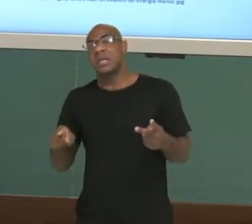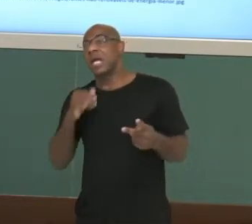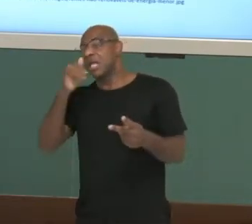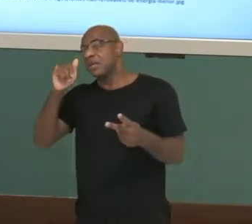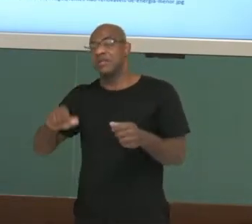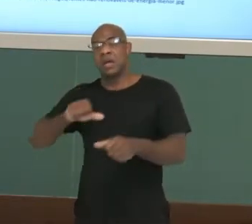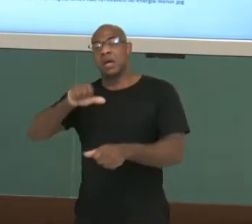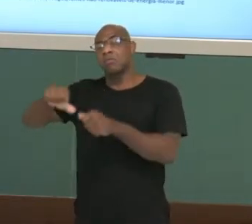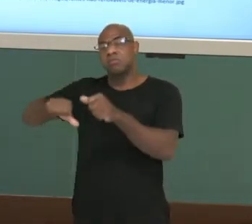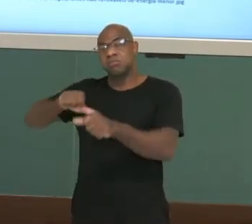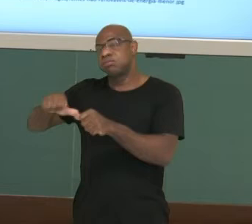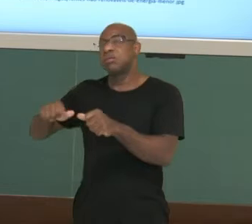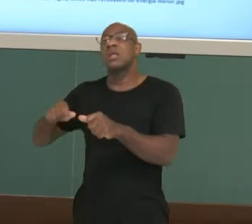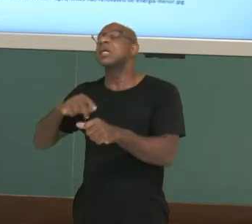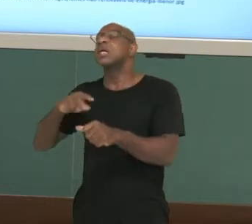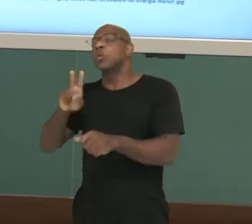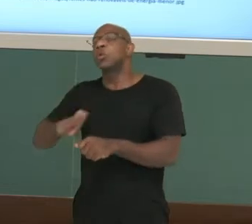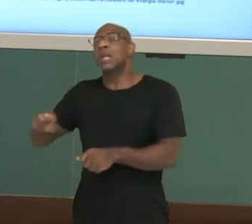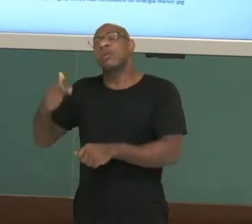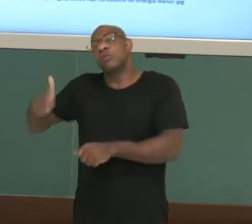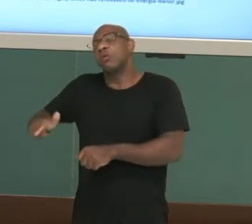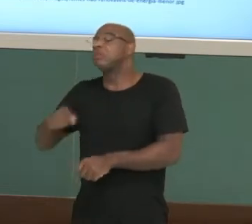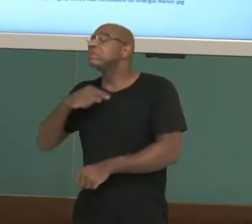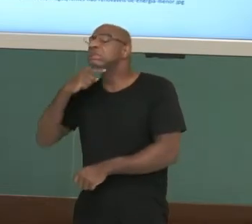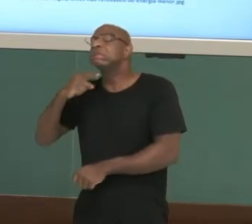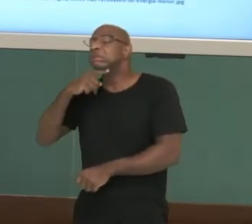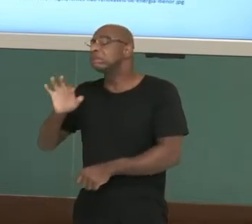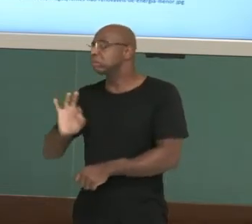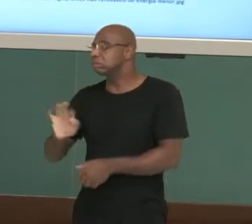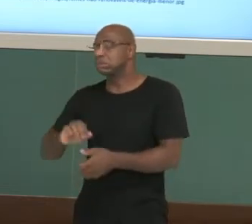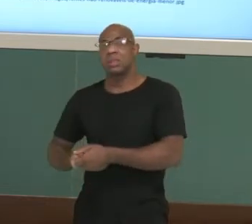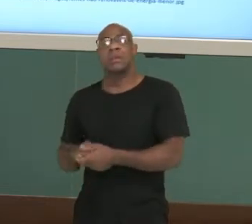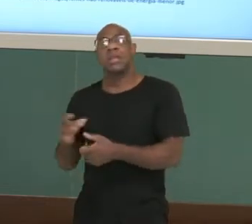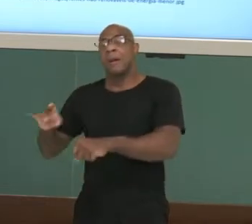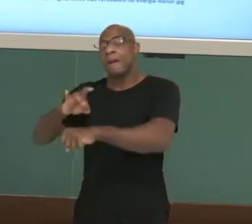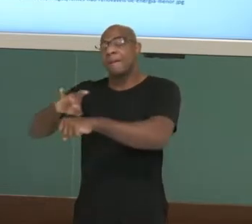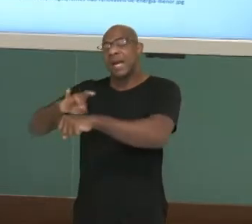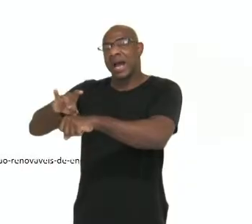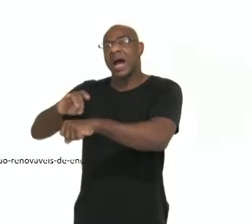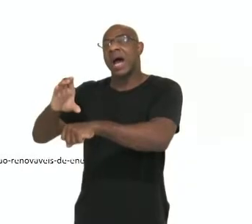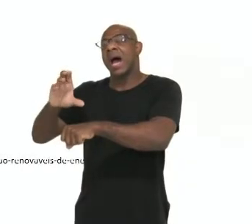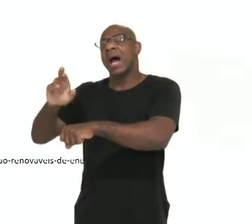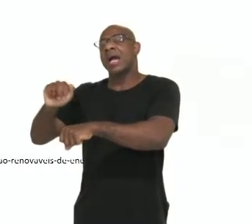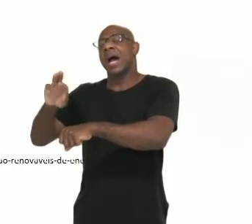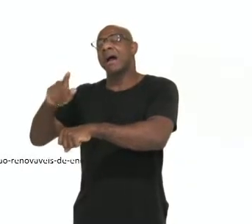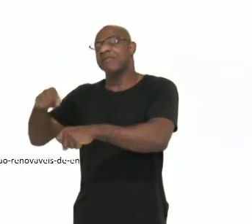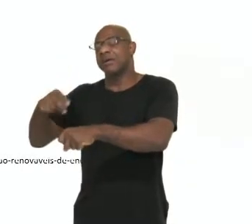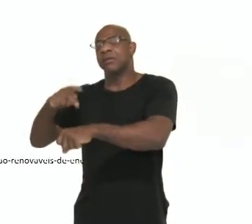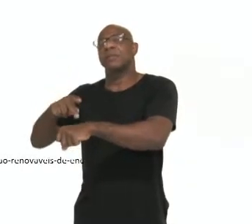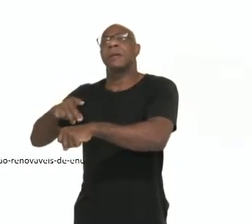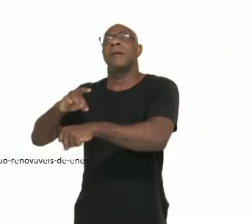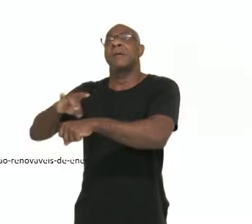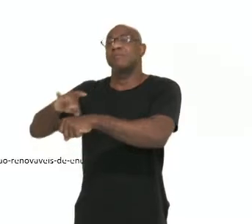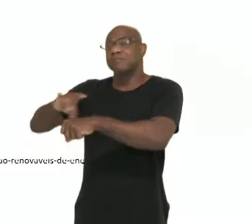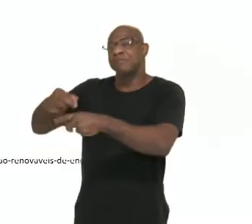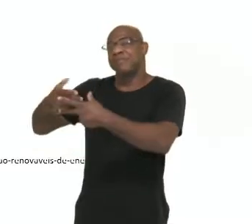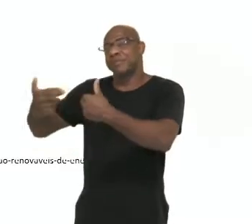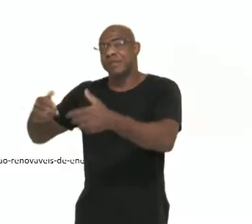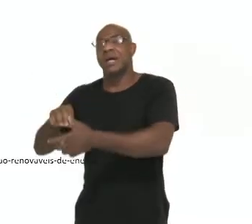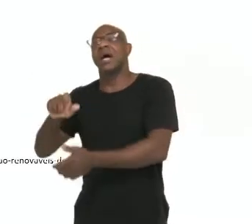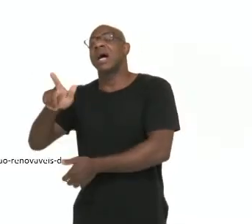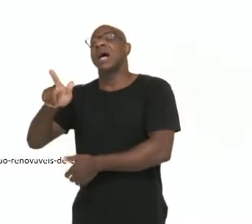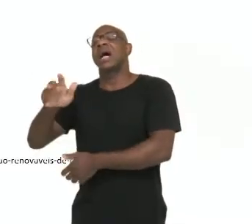podem ser petróleo, o carvão mineral, que estão aqui, ó, o gás natural e também a